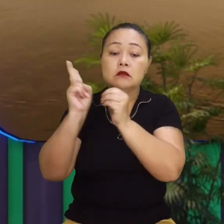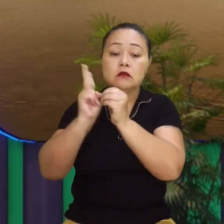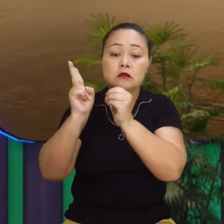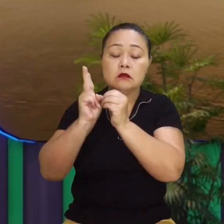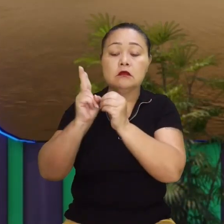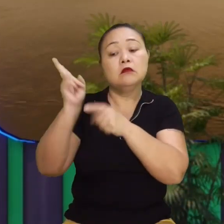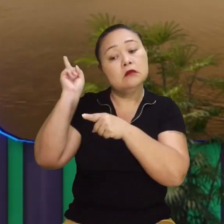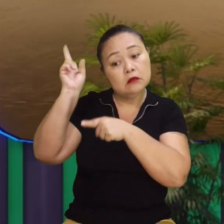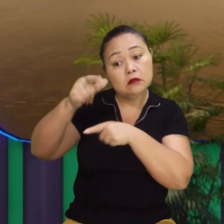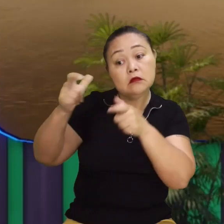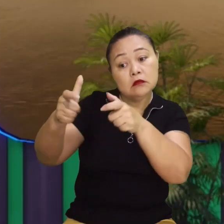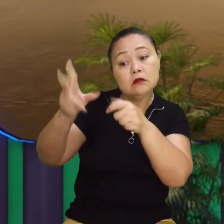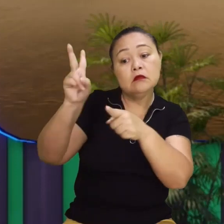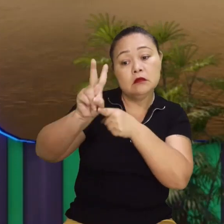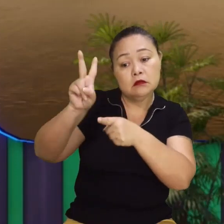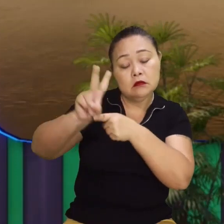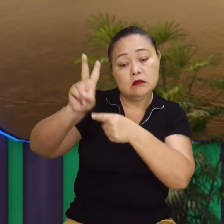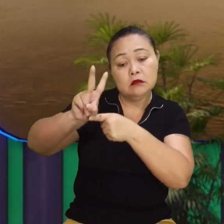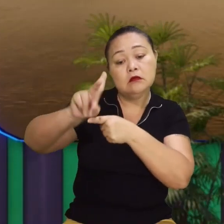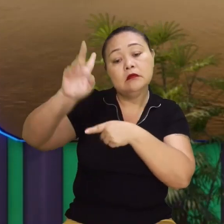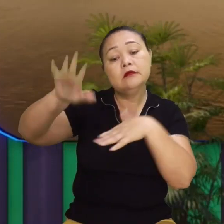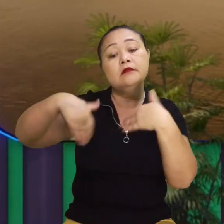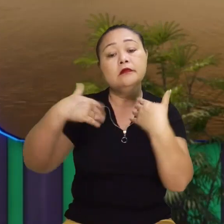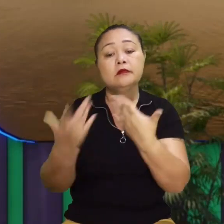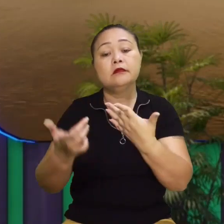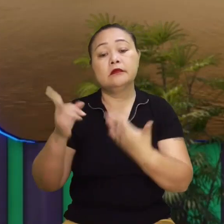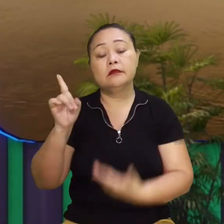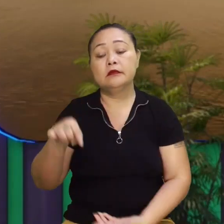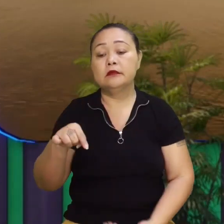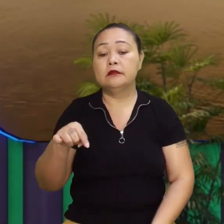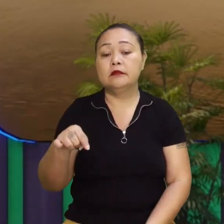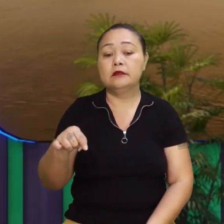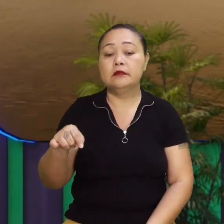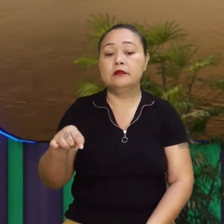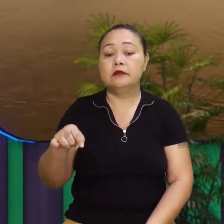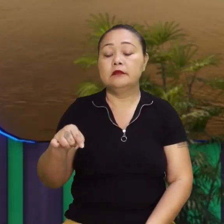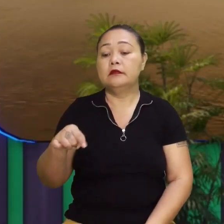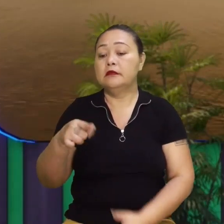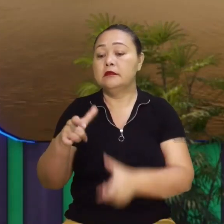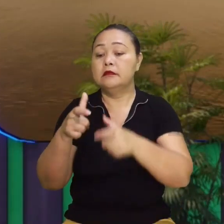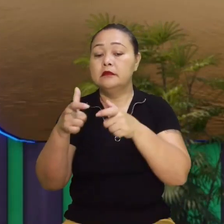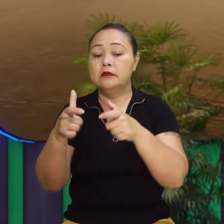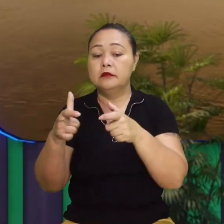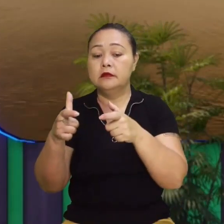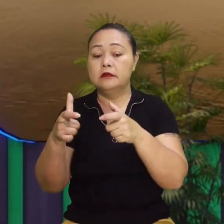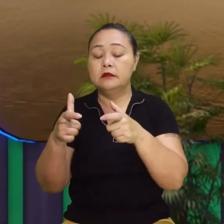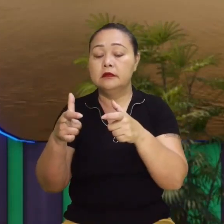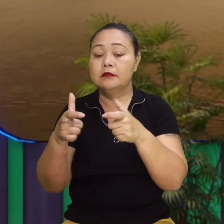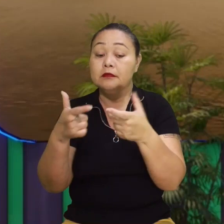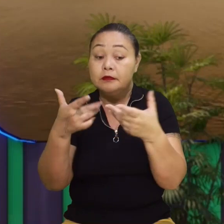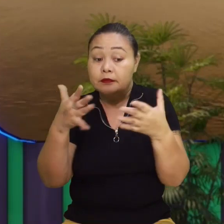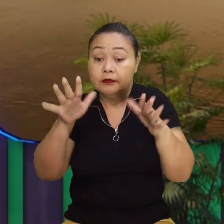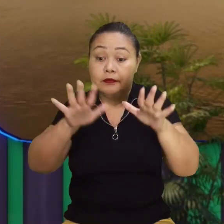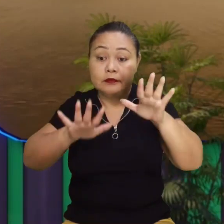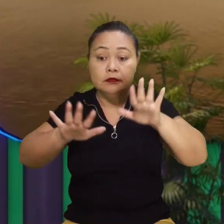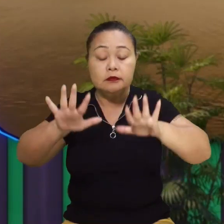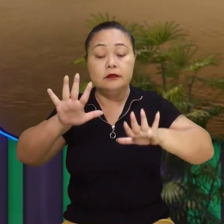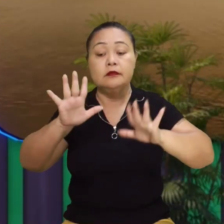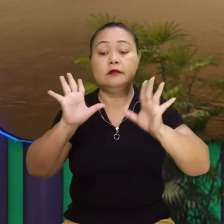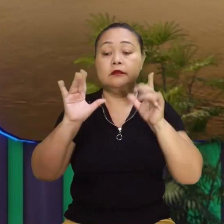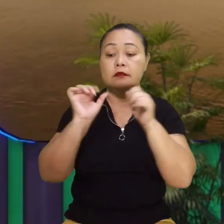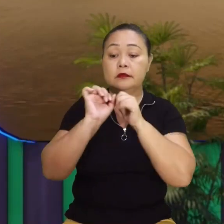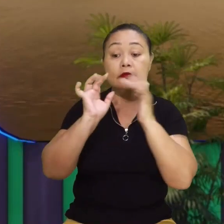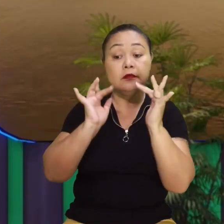espaços preservados E aí que entra a questão de muita delicadeza no